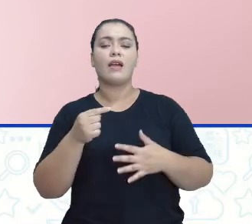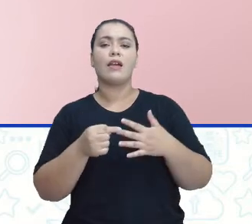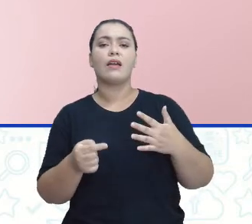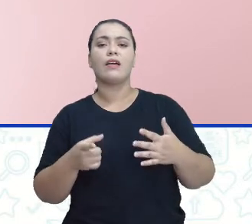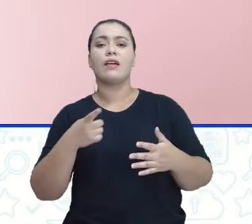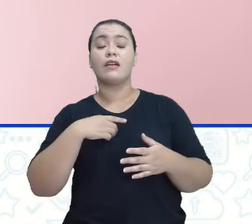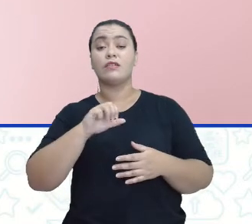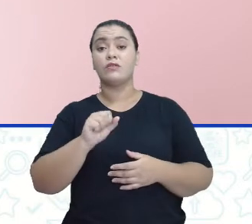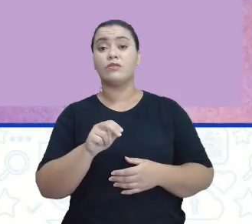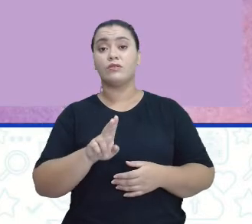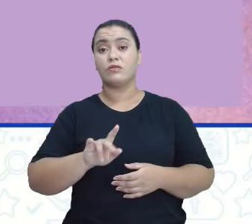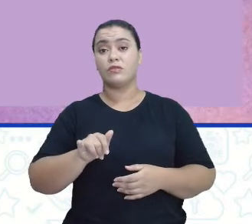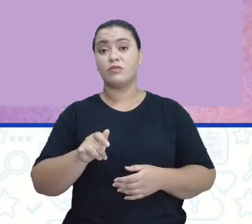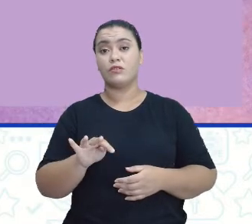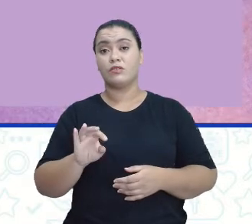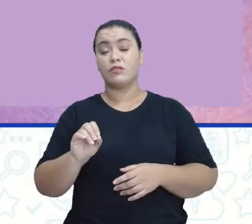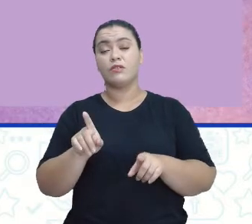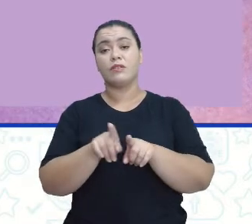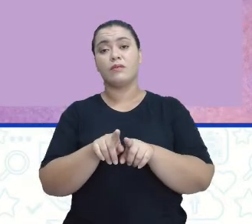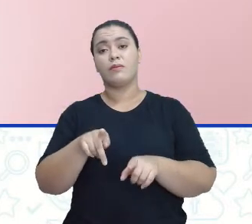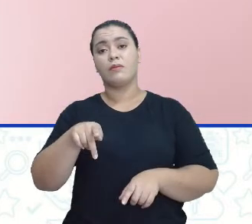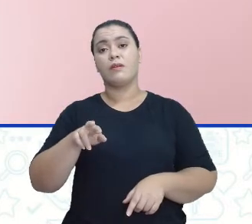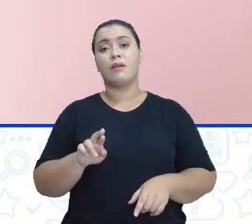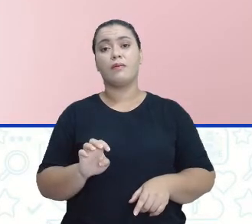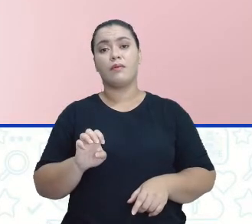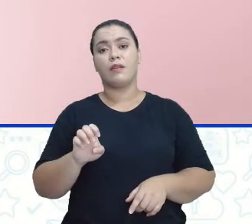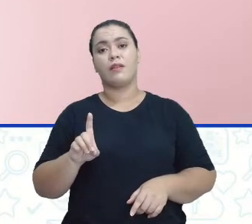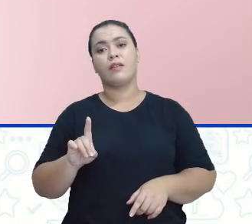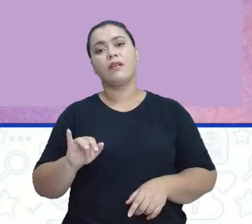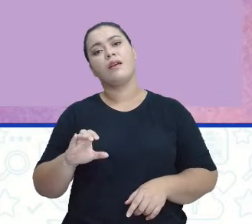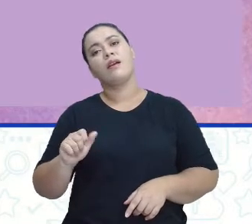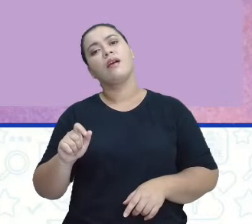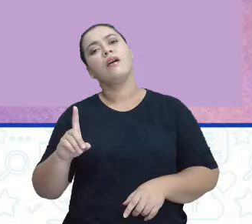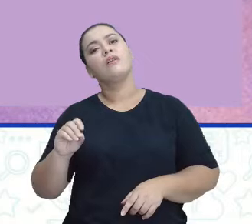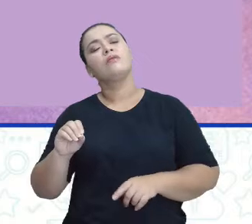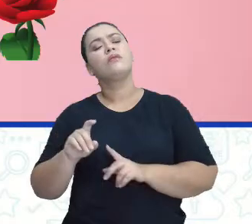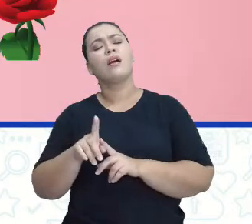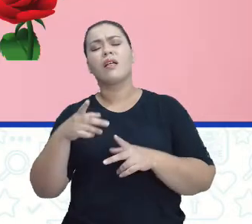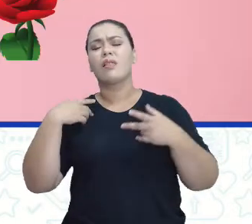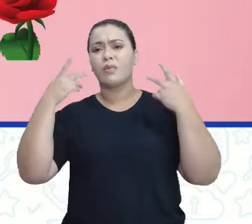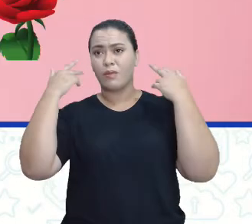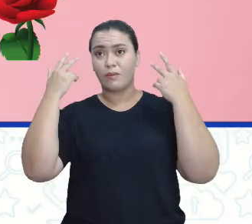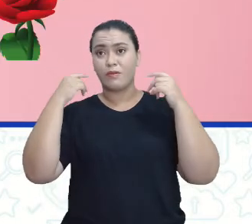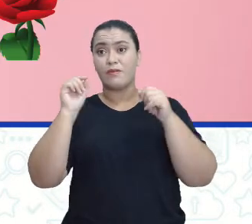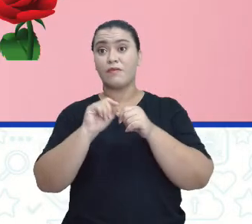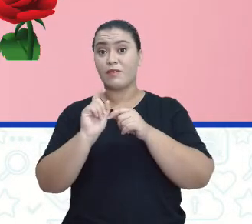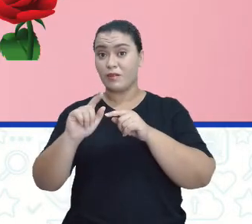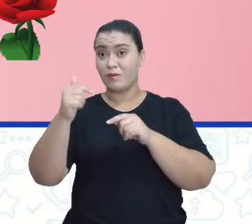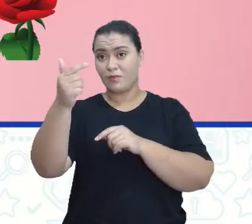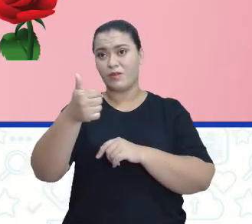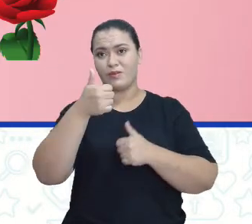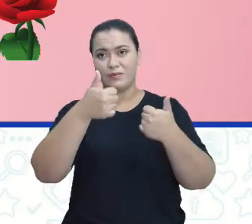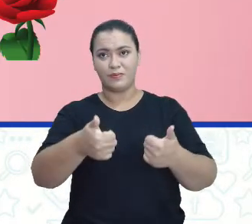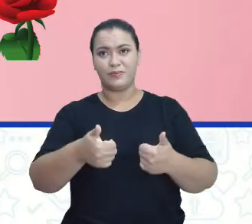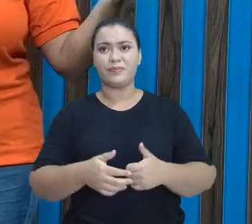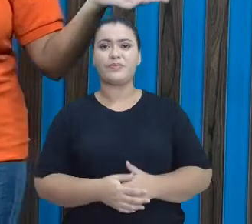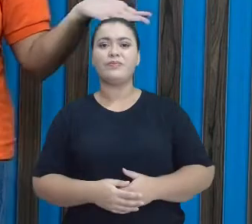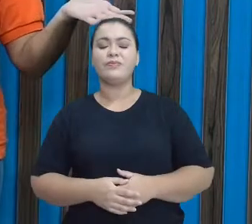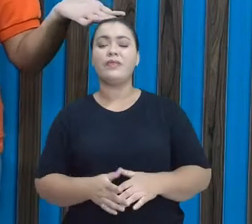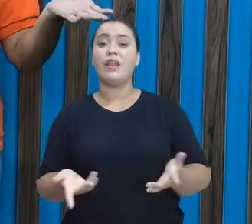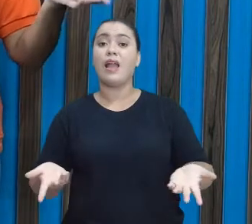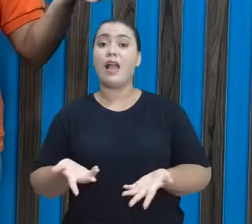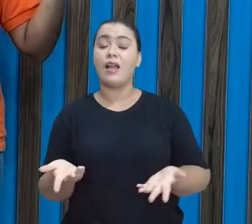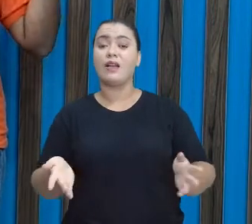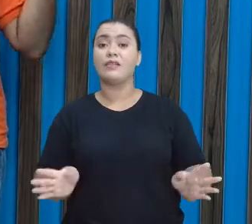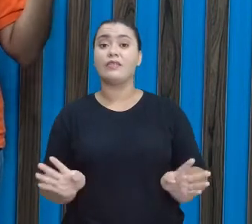sujeito e de predicado. Tá? Que é bem tranquilo, que a gente faz na próxima aula, tá? Para